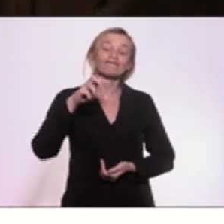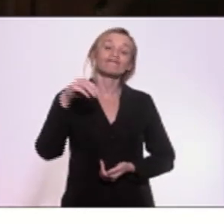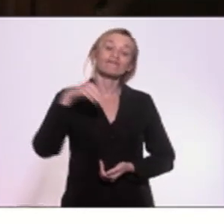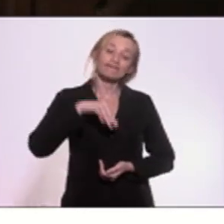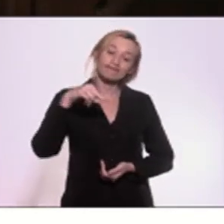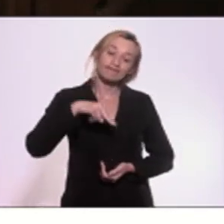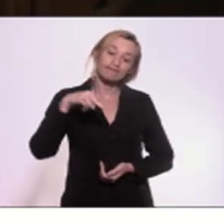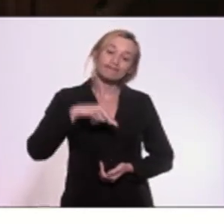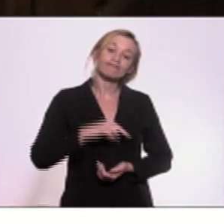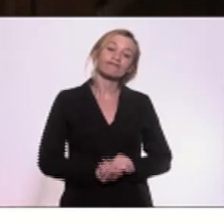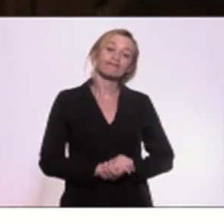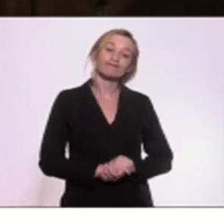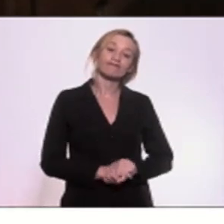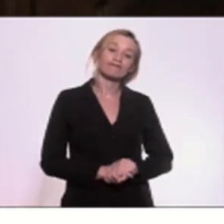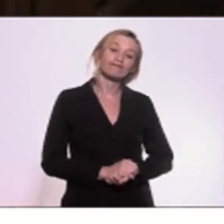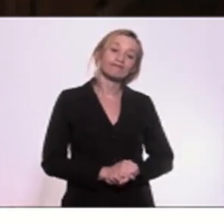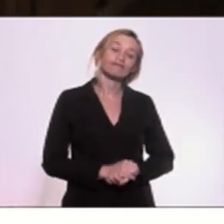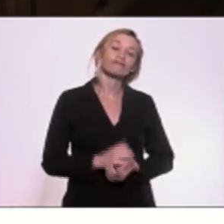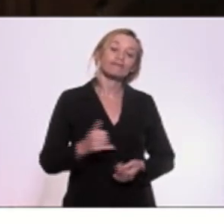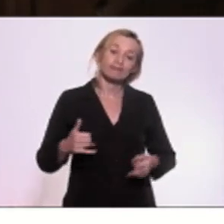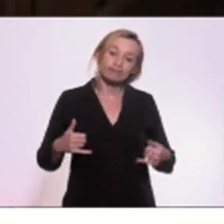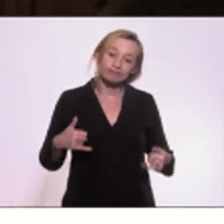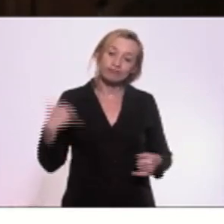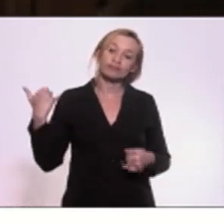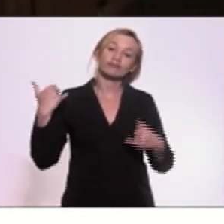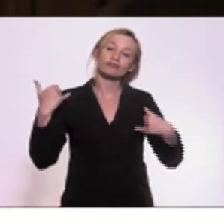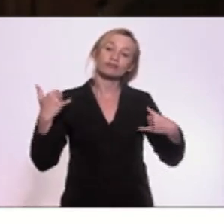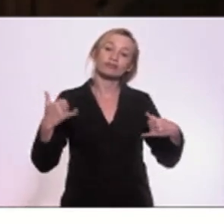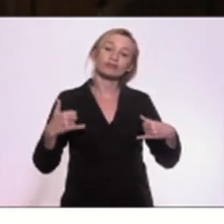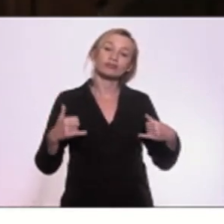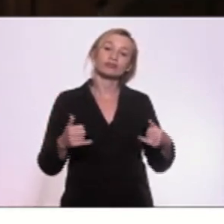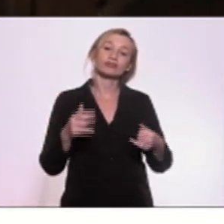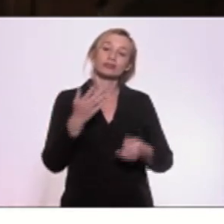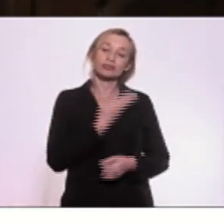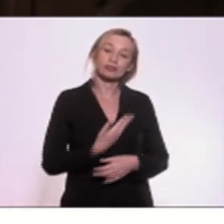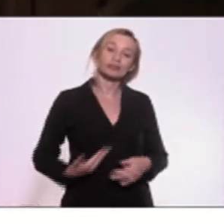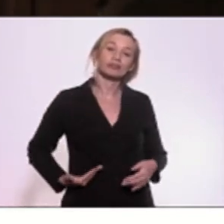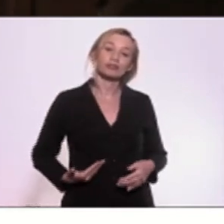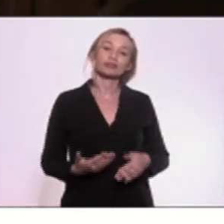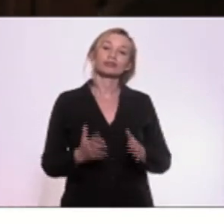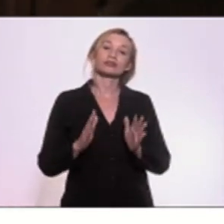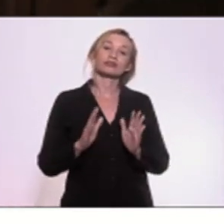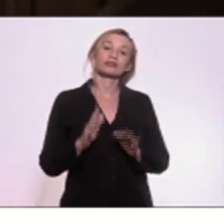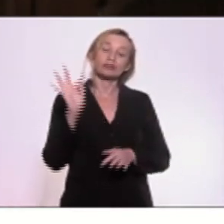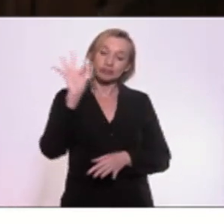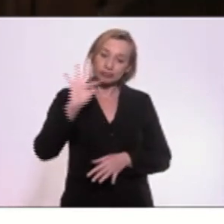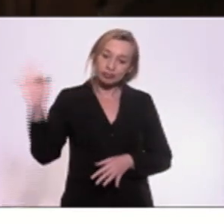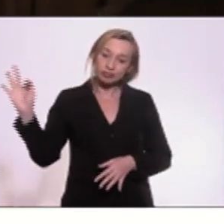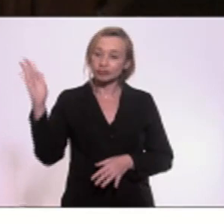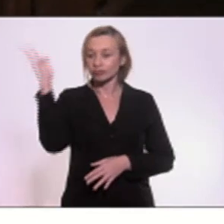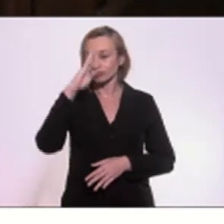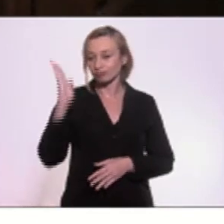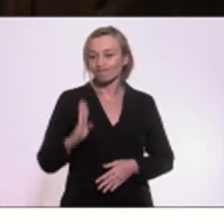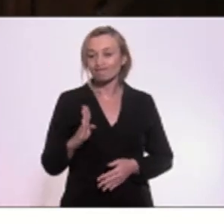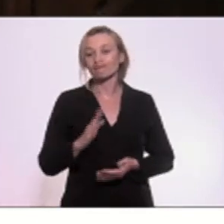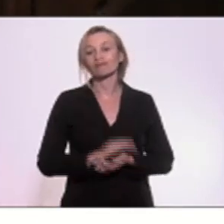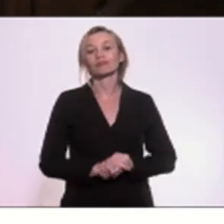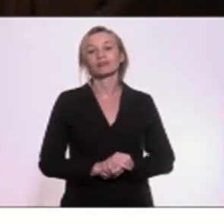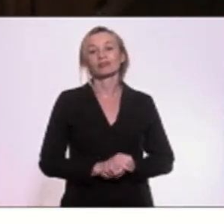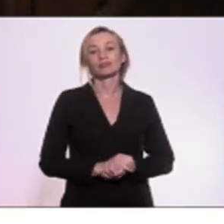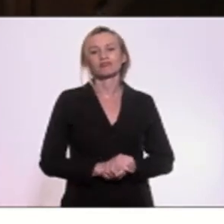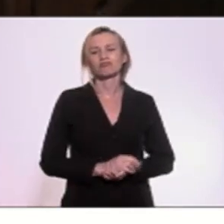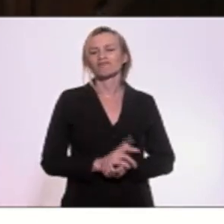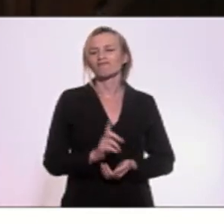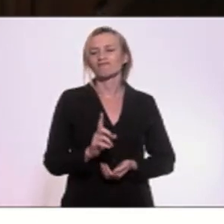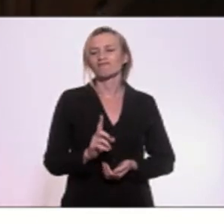novembro, portanto, aniversário da República, hoje Federativa do Brasil. Nem sempre teve esse